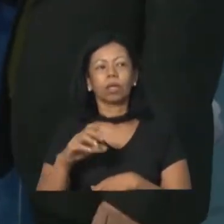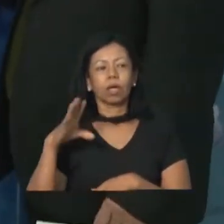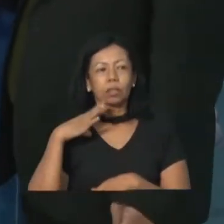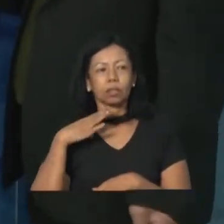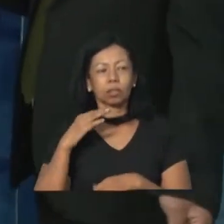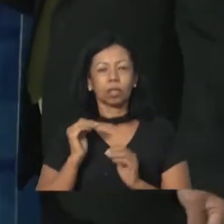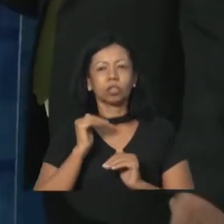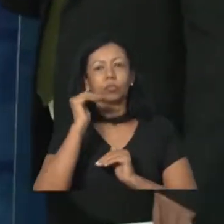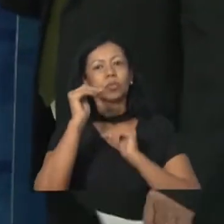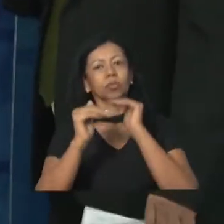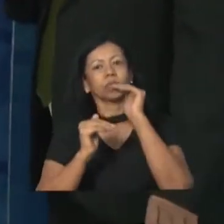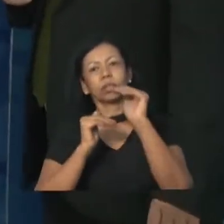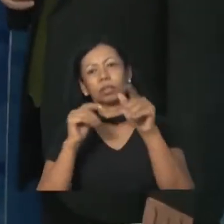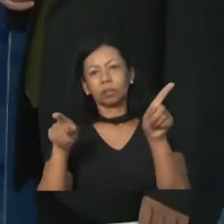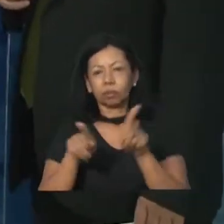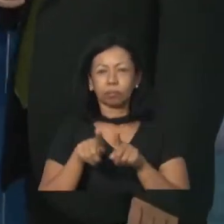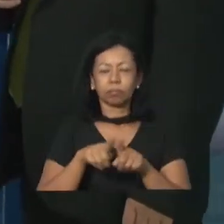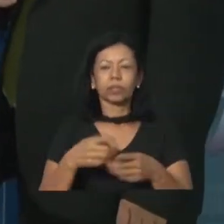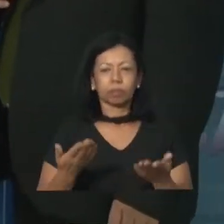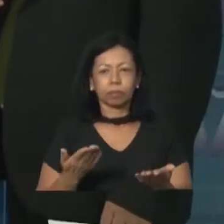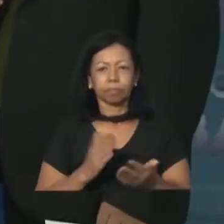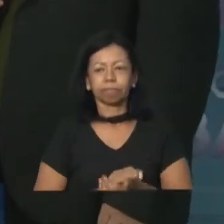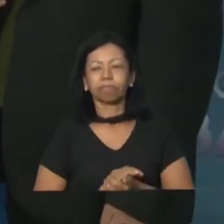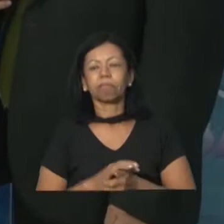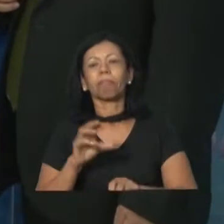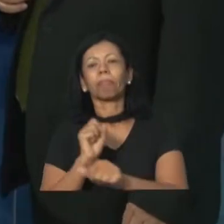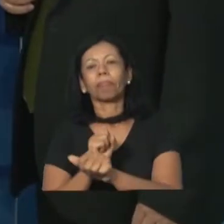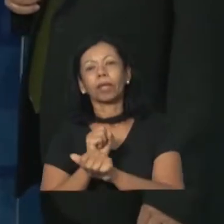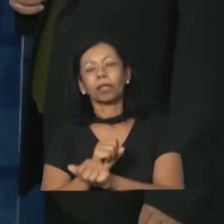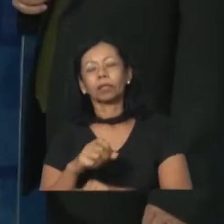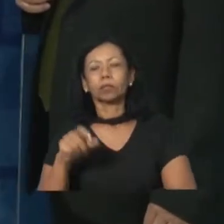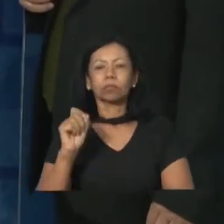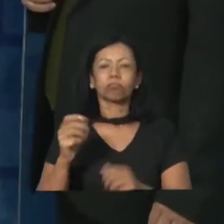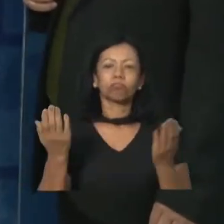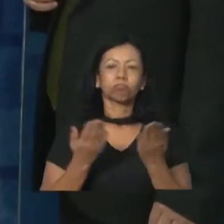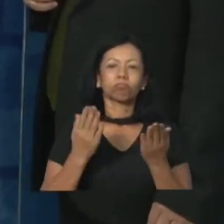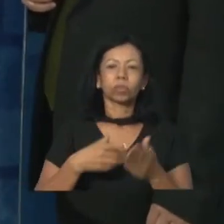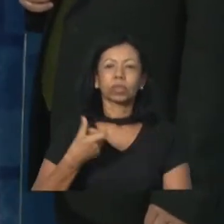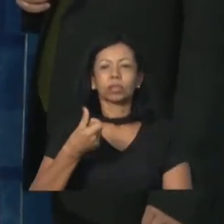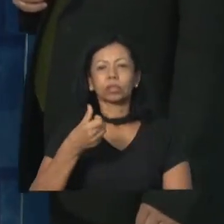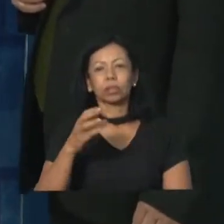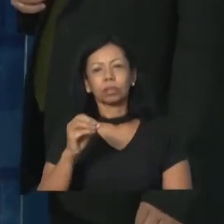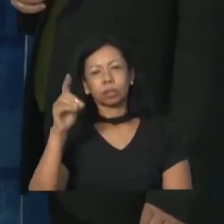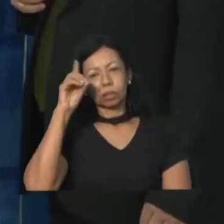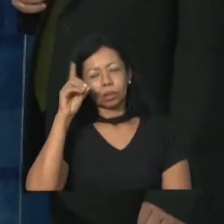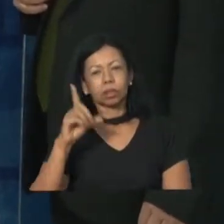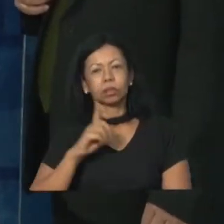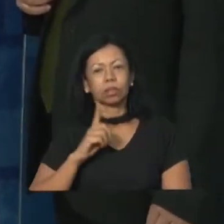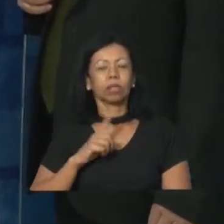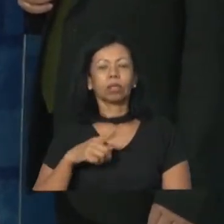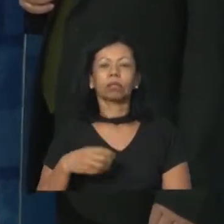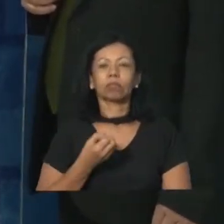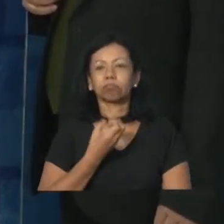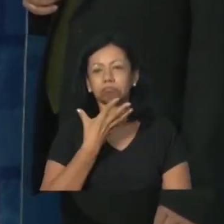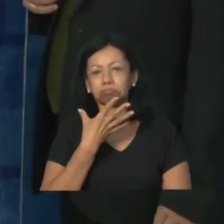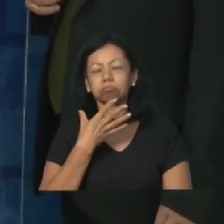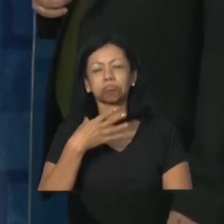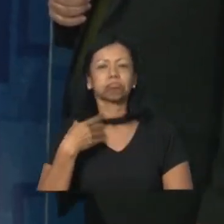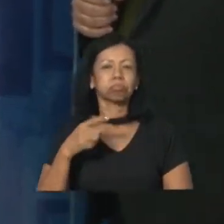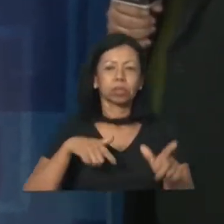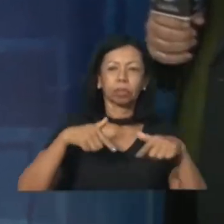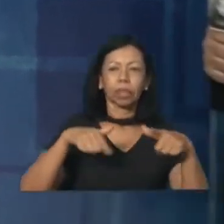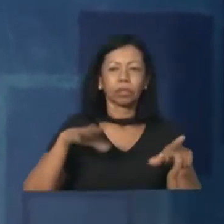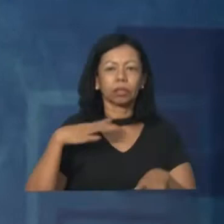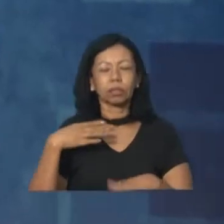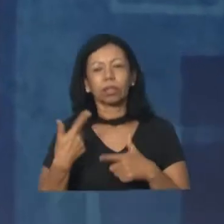cidade progrida também, né, vereador? Com certeza absoluta. Esperamos que agora, entre esses 60 dias aí, a gente tenha uma movimentação bem grande na cidade,